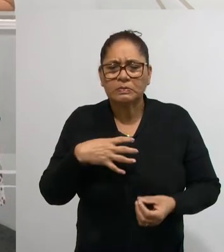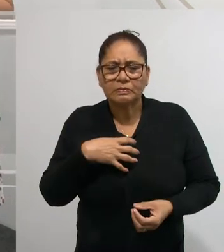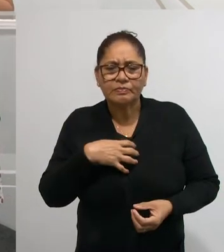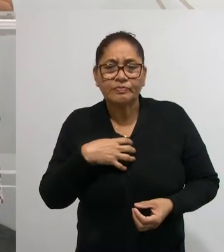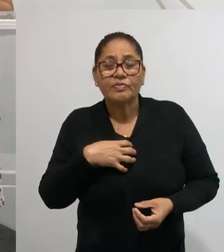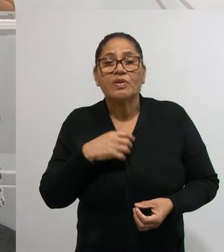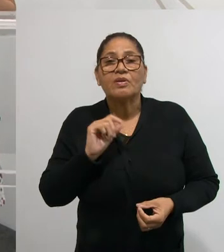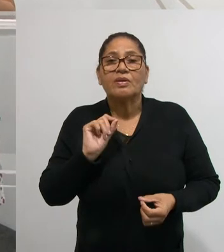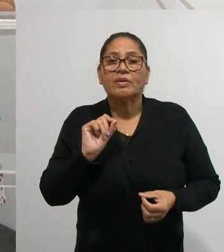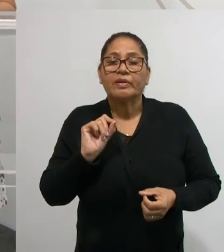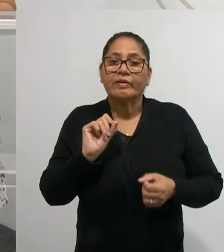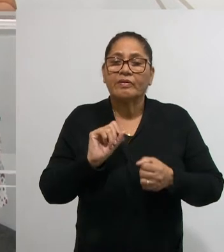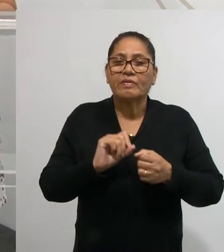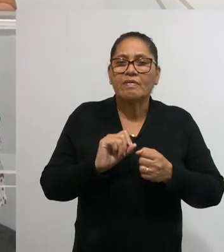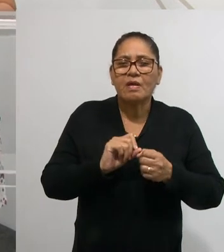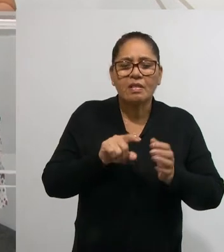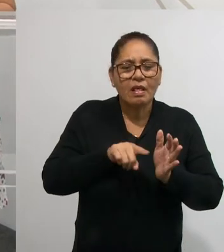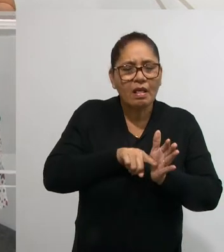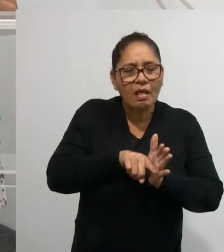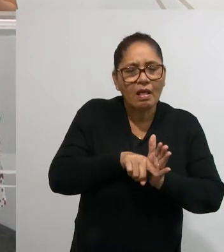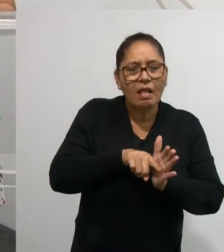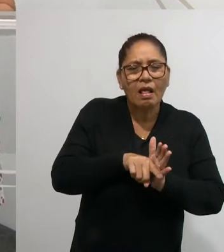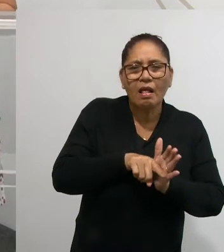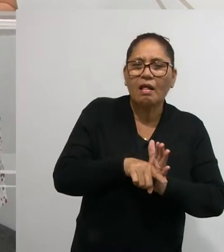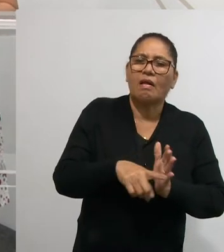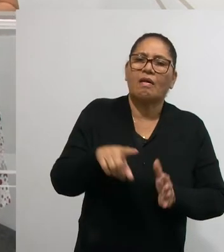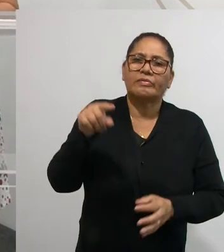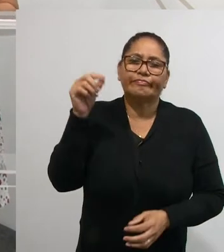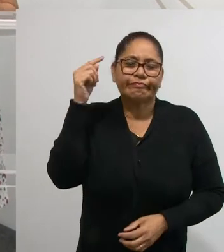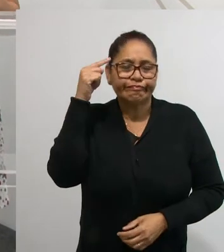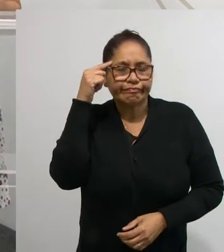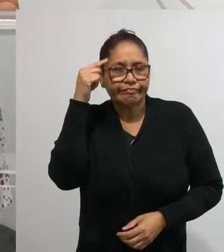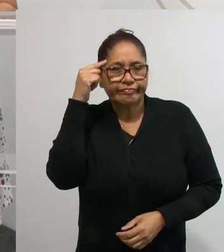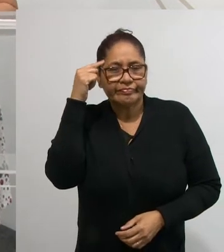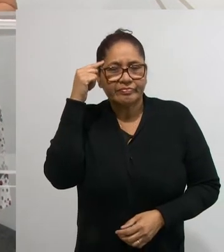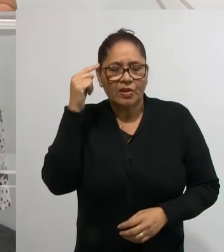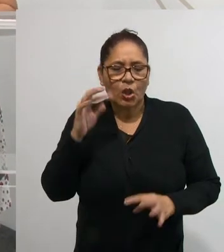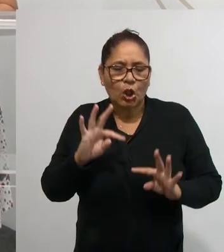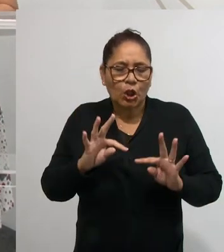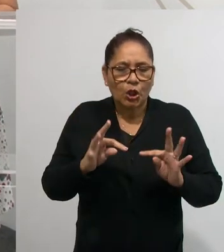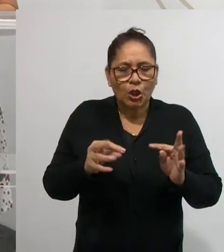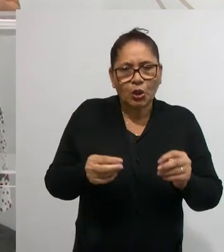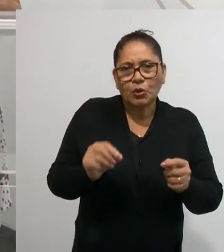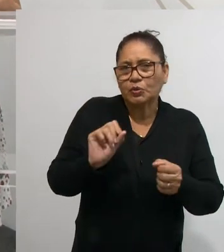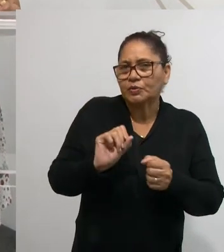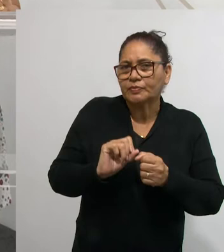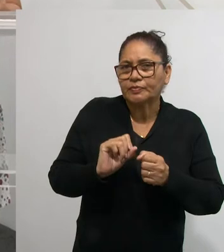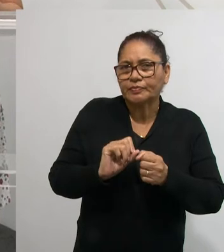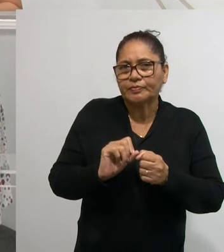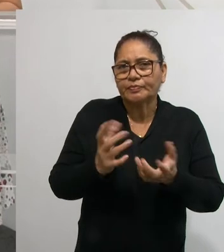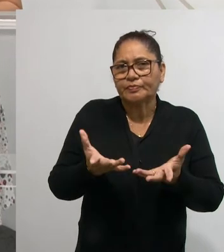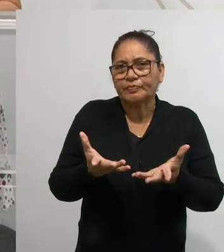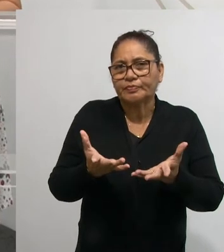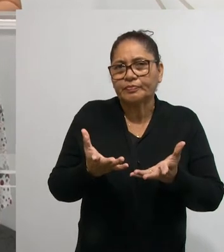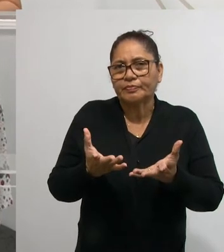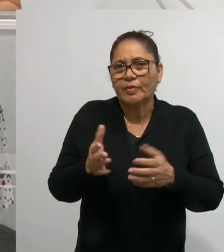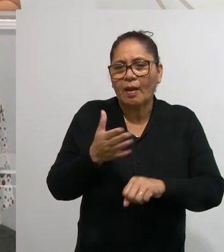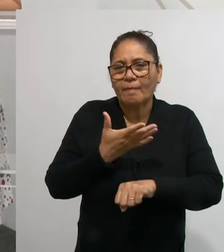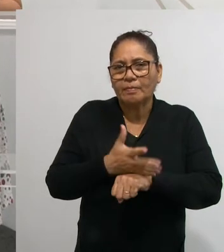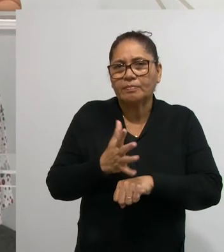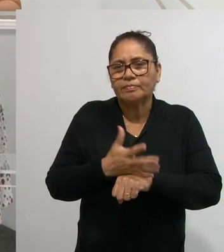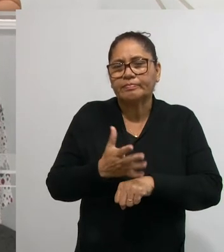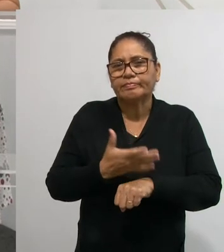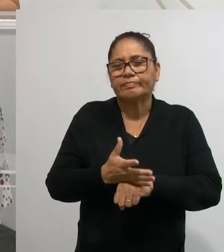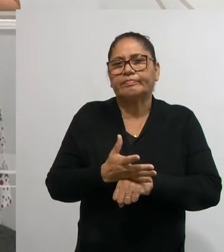vocês irão fazer buscas reflexões em torno de tudo que você já fizeram aqui por meio das suas